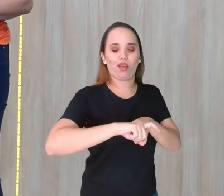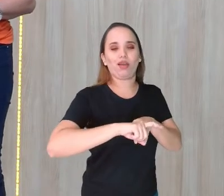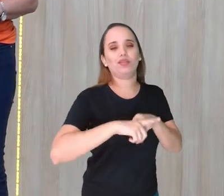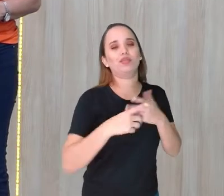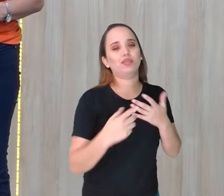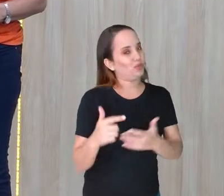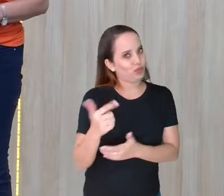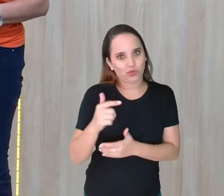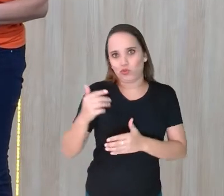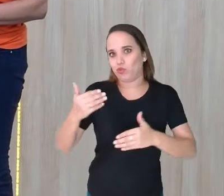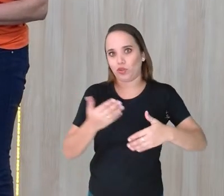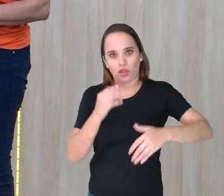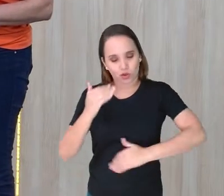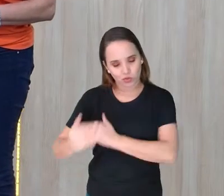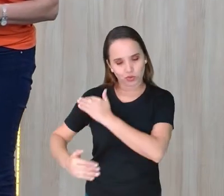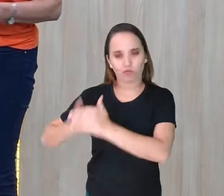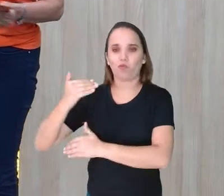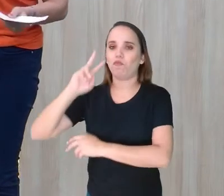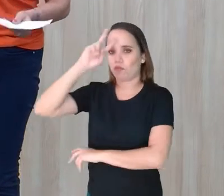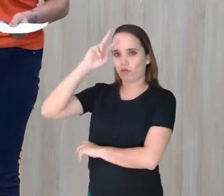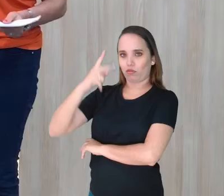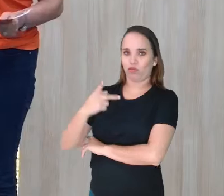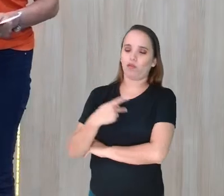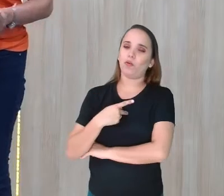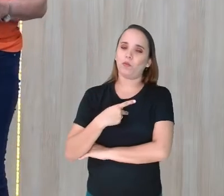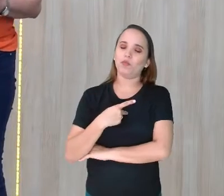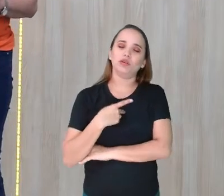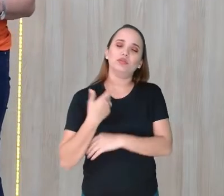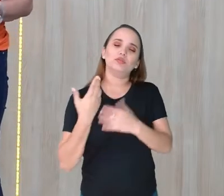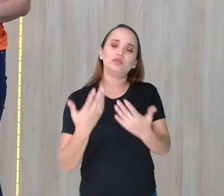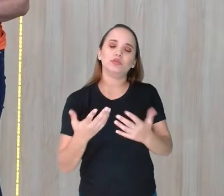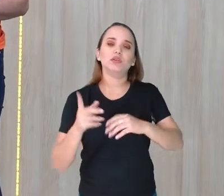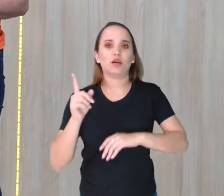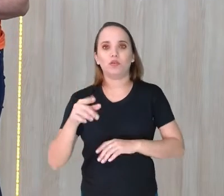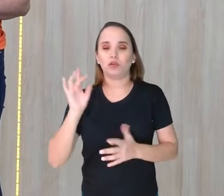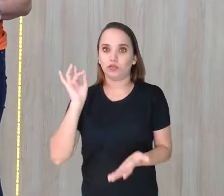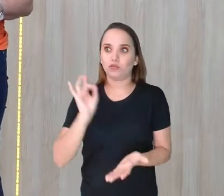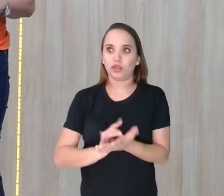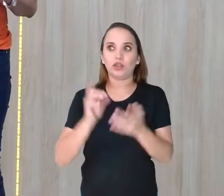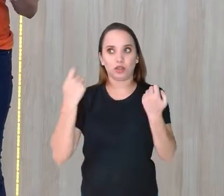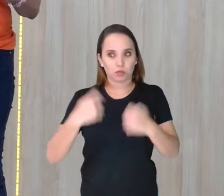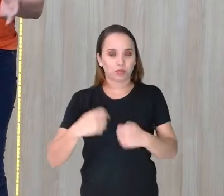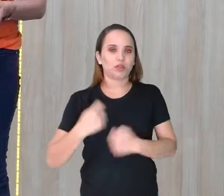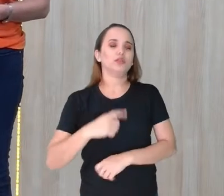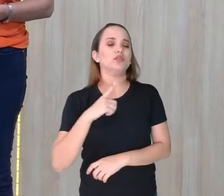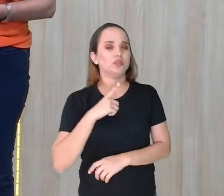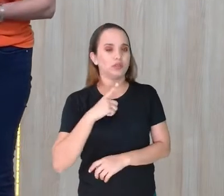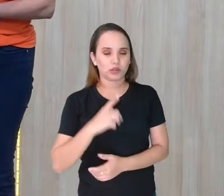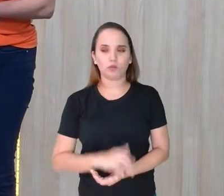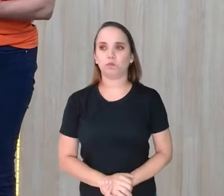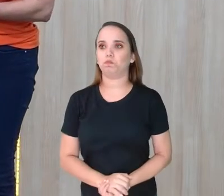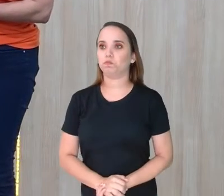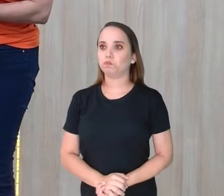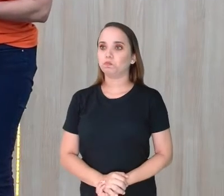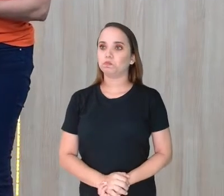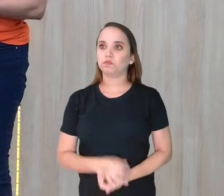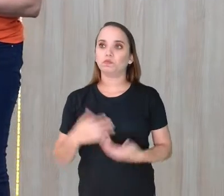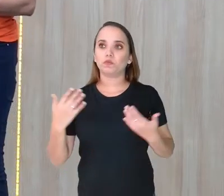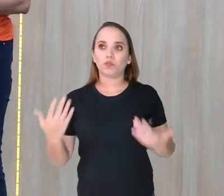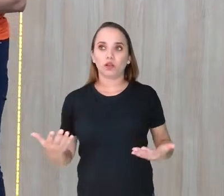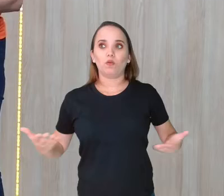uma criança, tá certo? Então, existe e realmente é necessária a presença. Agora,